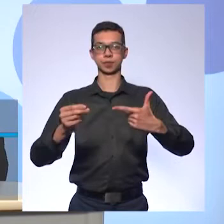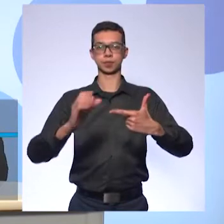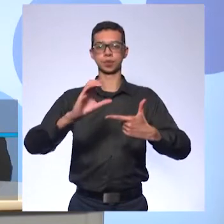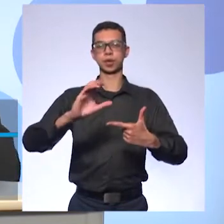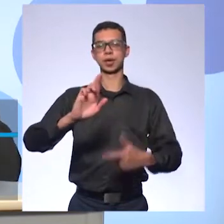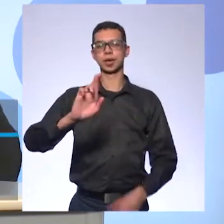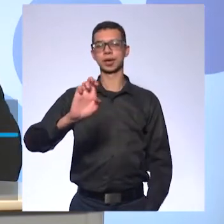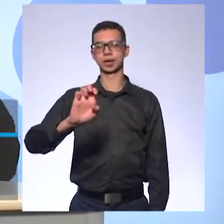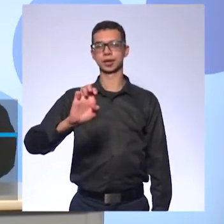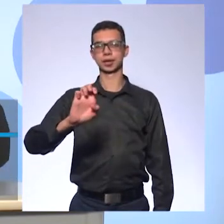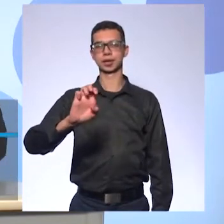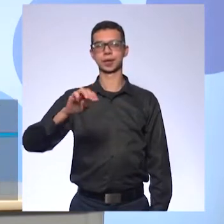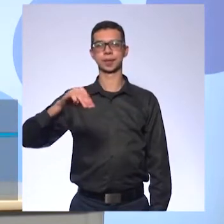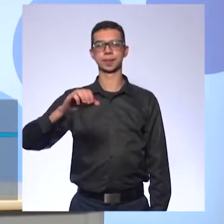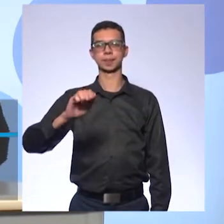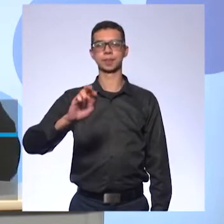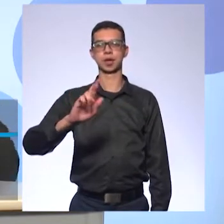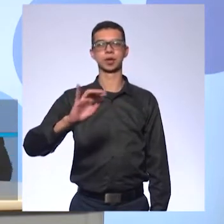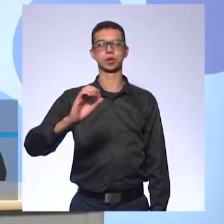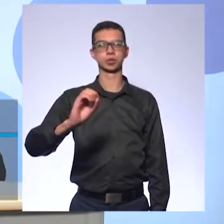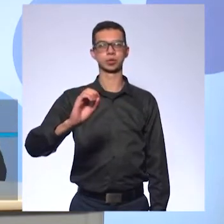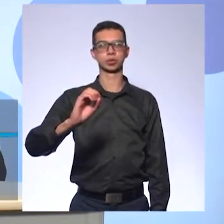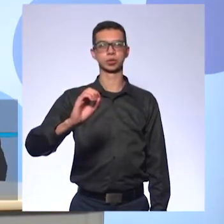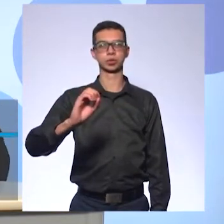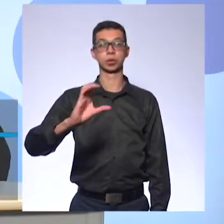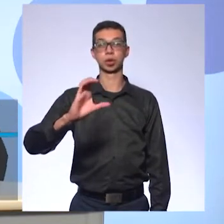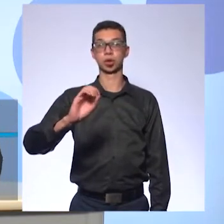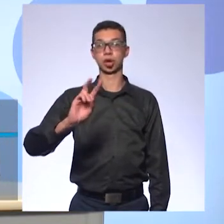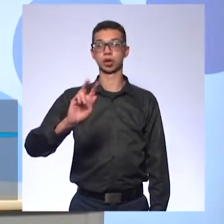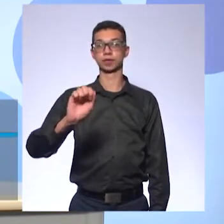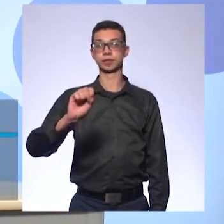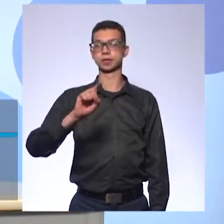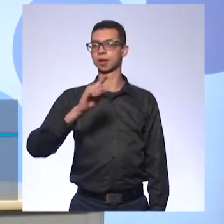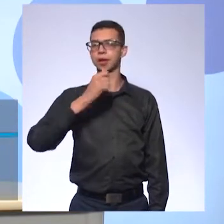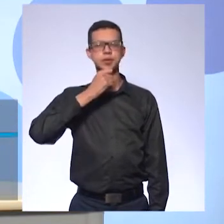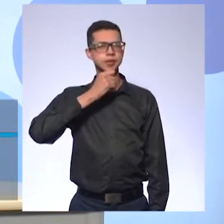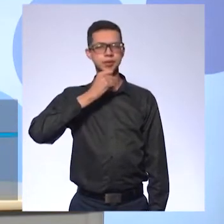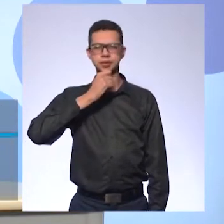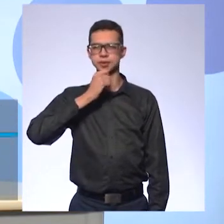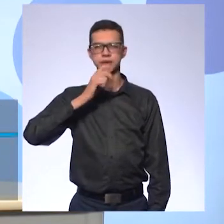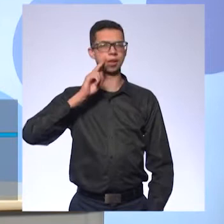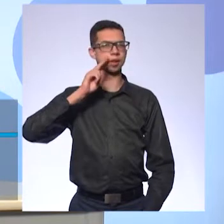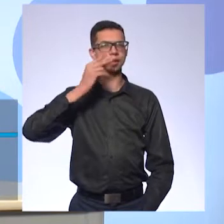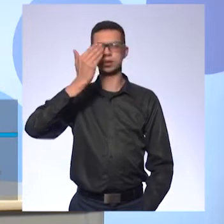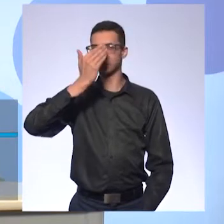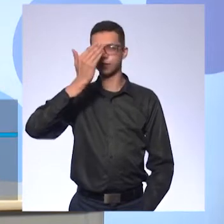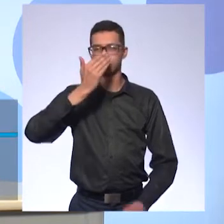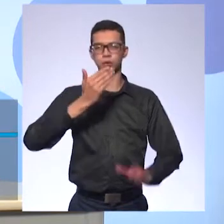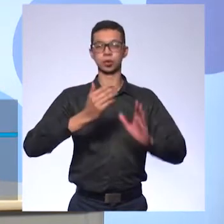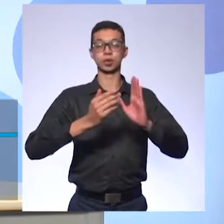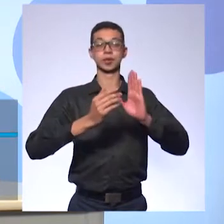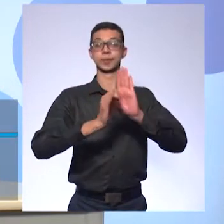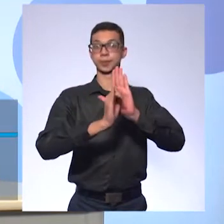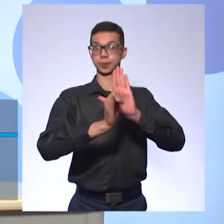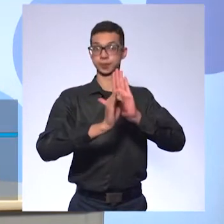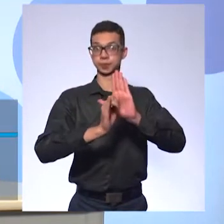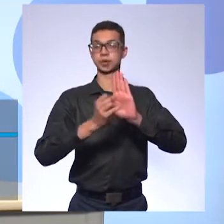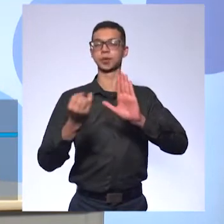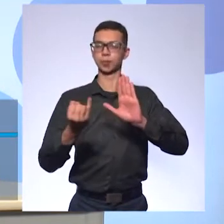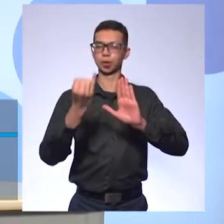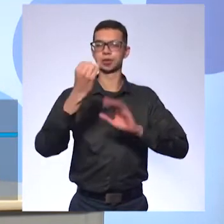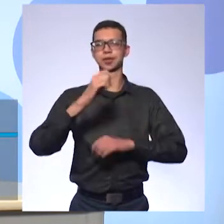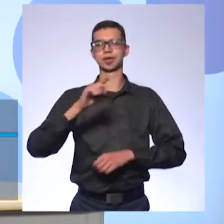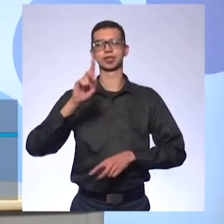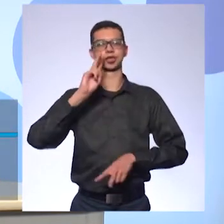alguma dúvida, né, ainda não leu o edital, vale a pena conferir. Além disso, lá nessa página que eu falei